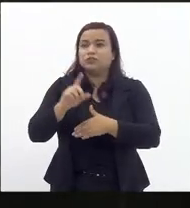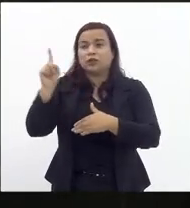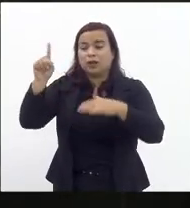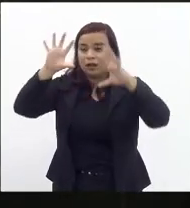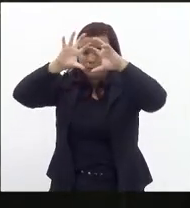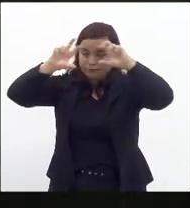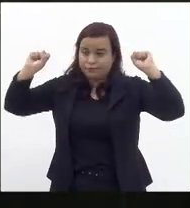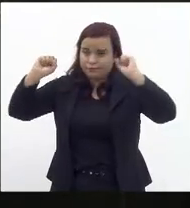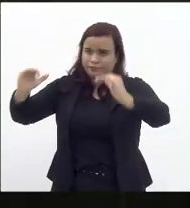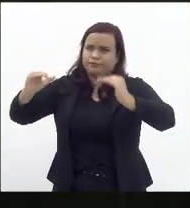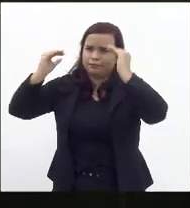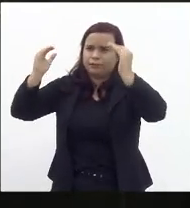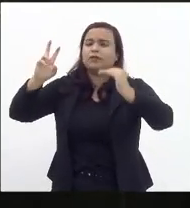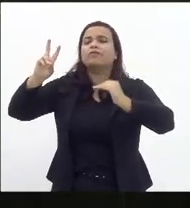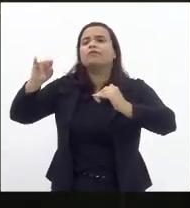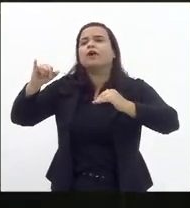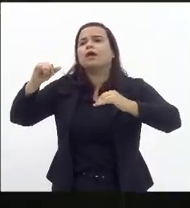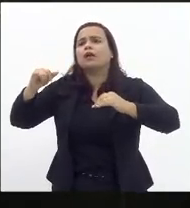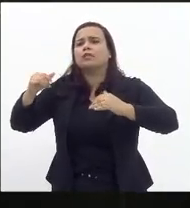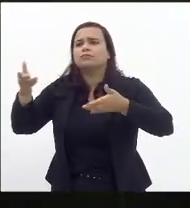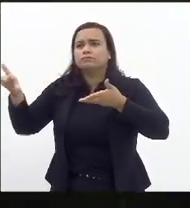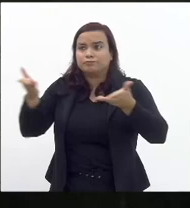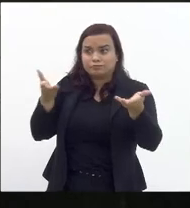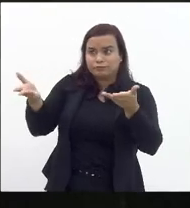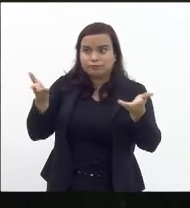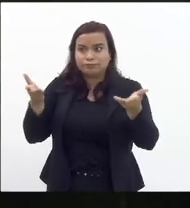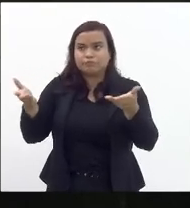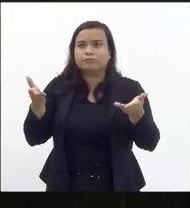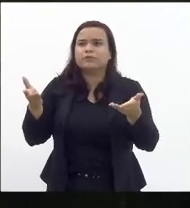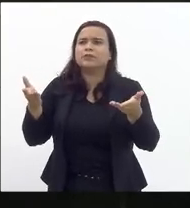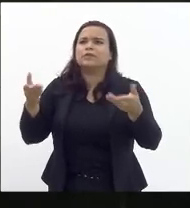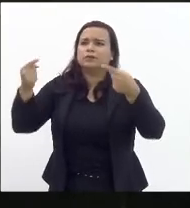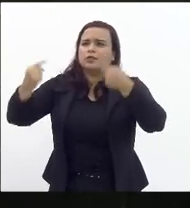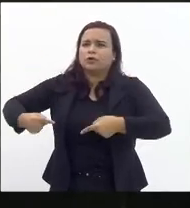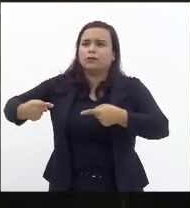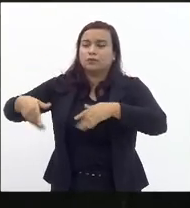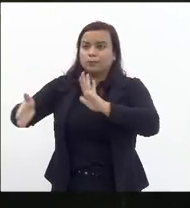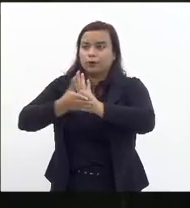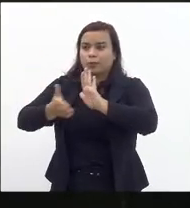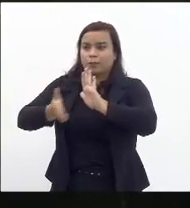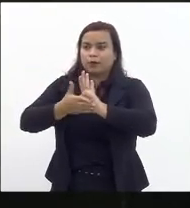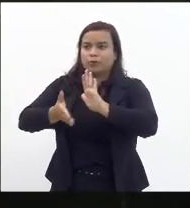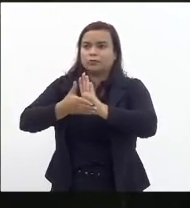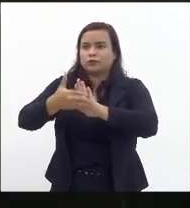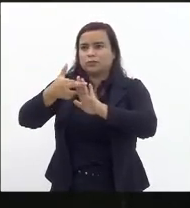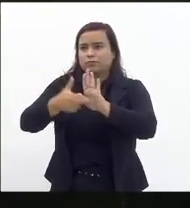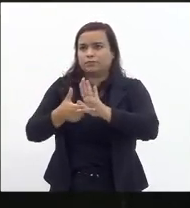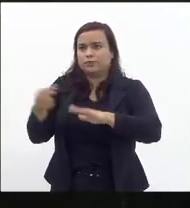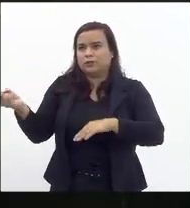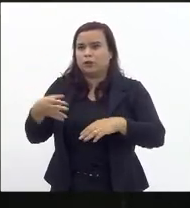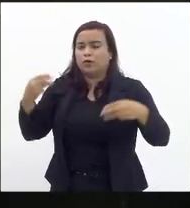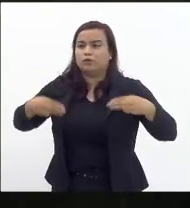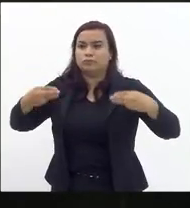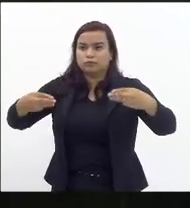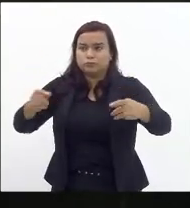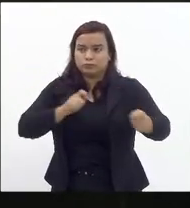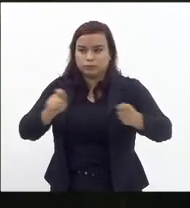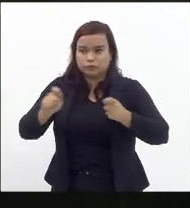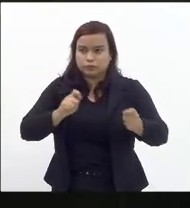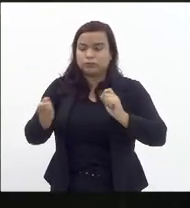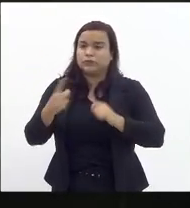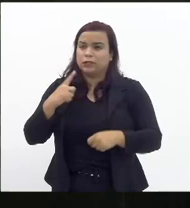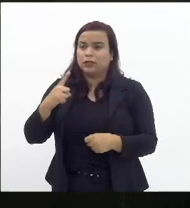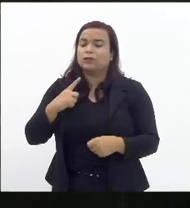vai fazer uma mediação do conflito da proposta de novo regime com o Ministério da Economia.